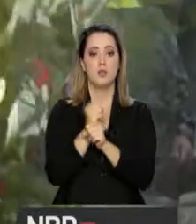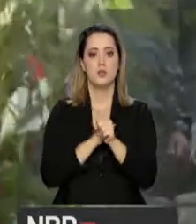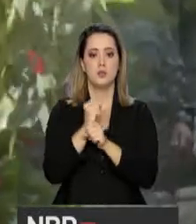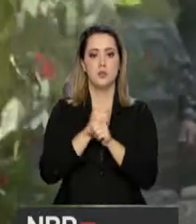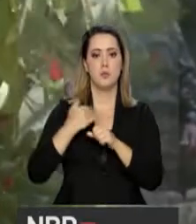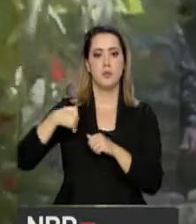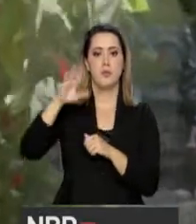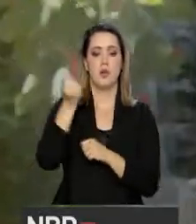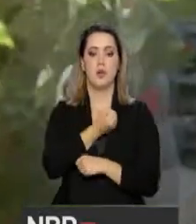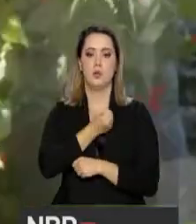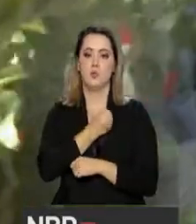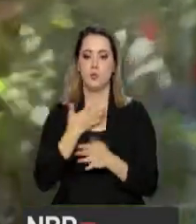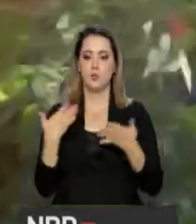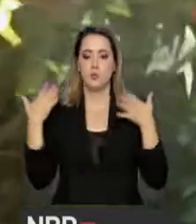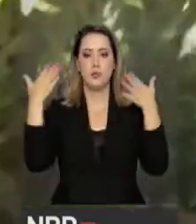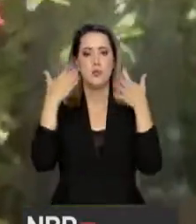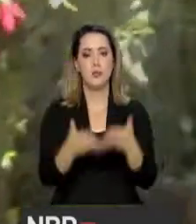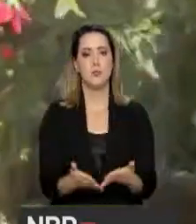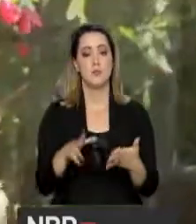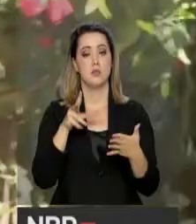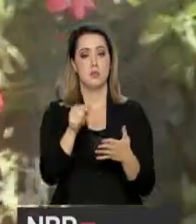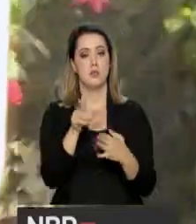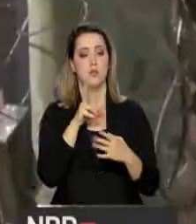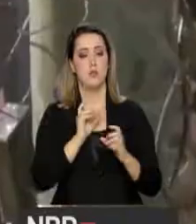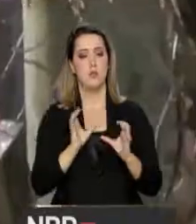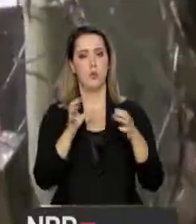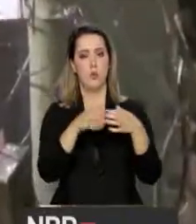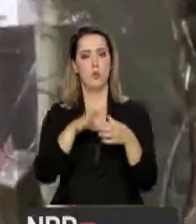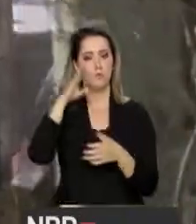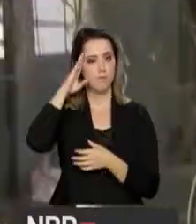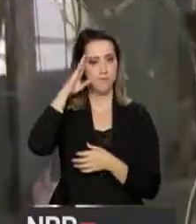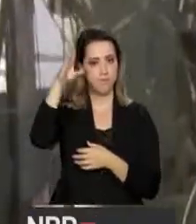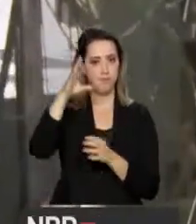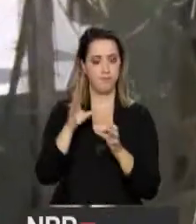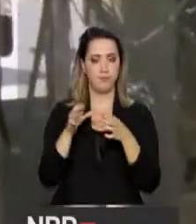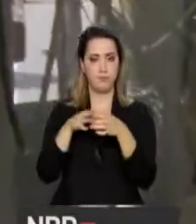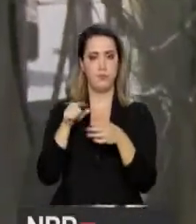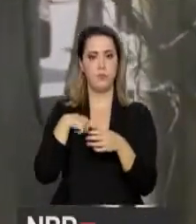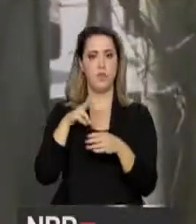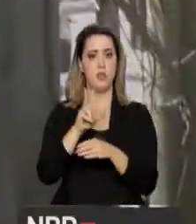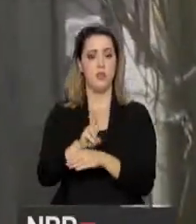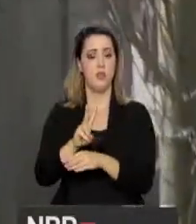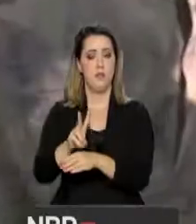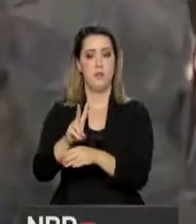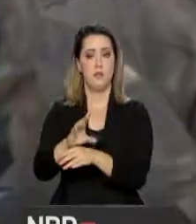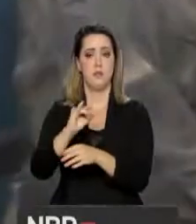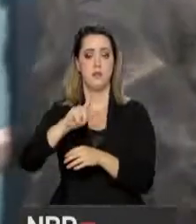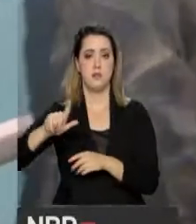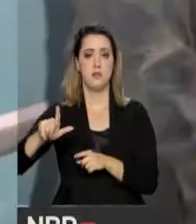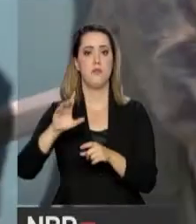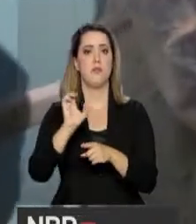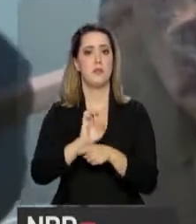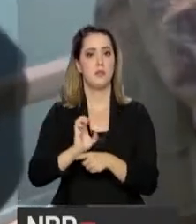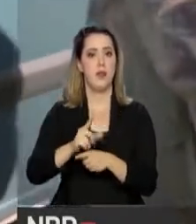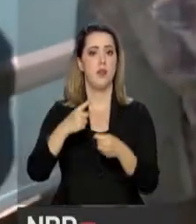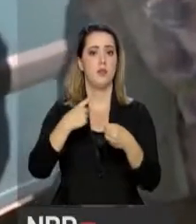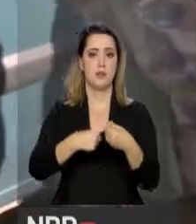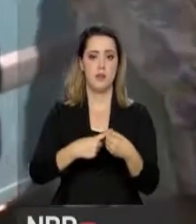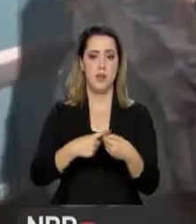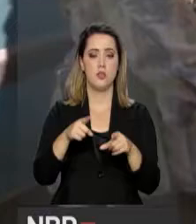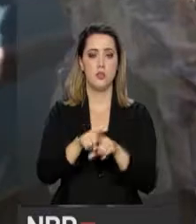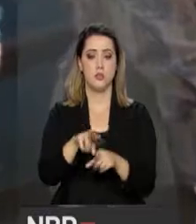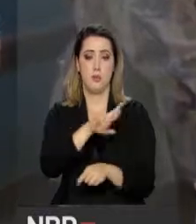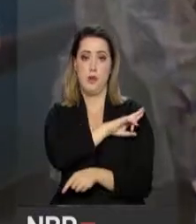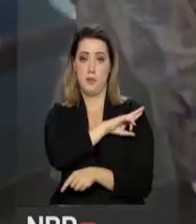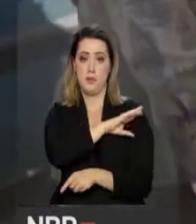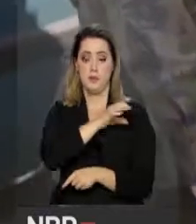maior número de participações, contando com agentes das Forças Armadas, de Defesa Civil Nacional e estaduais, além de representantes do Corpo